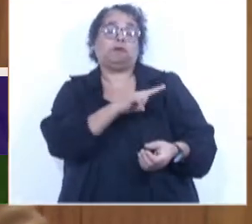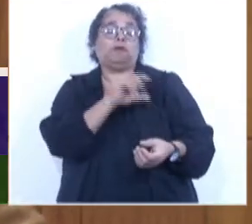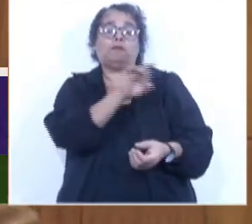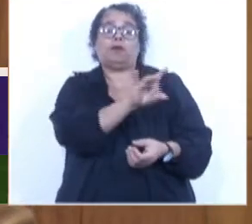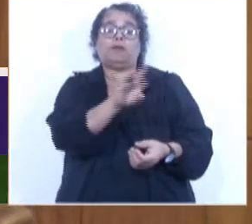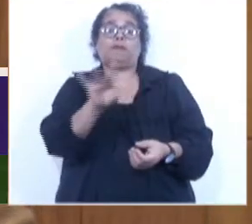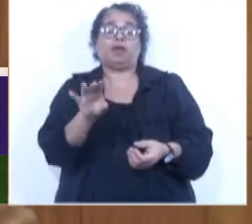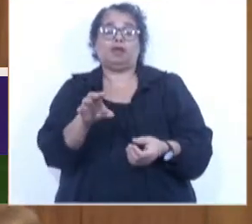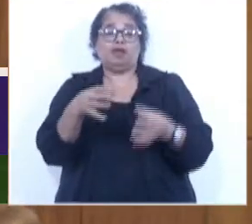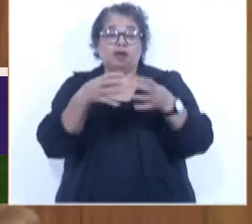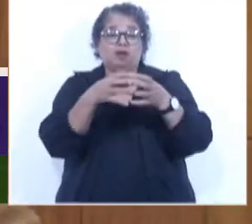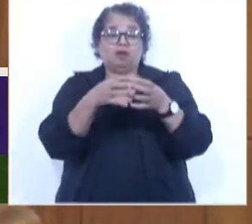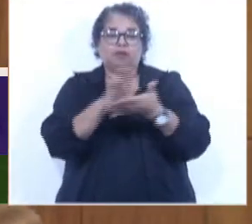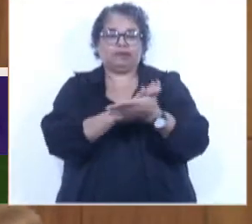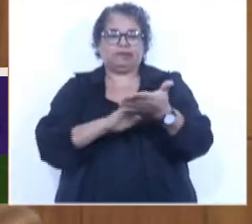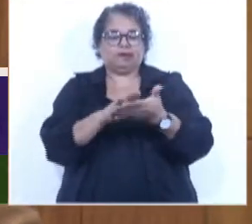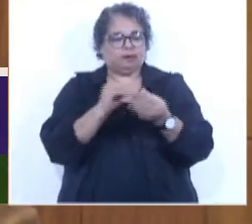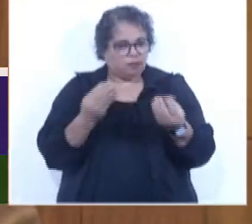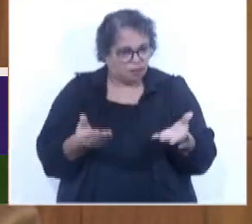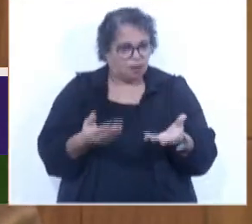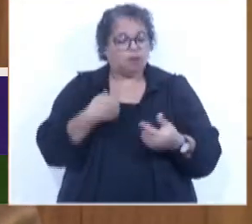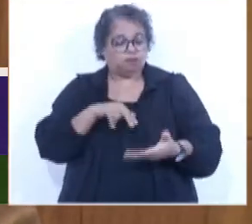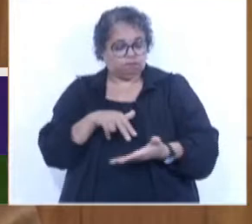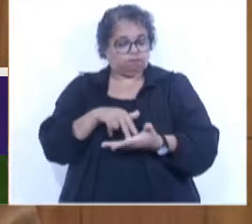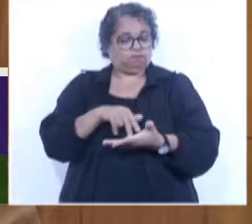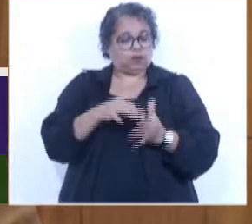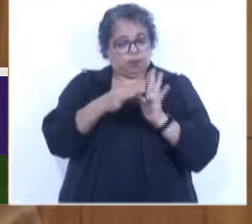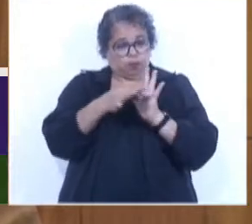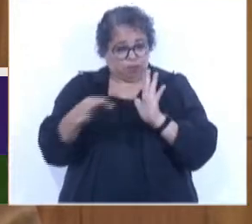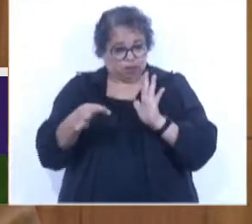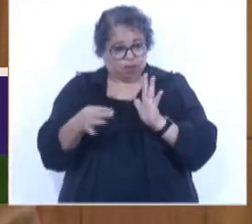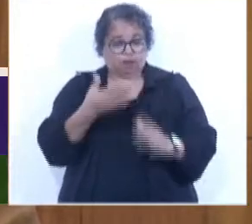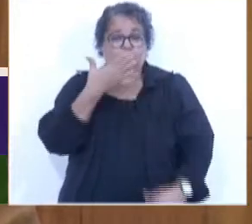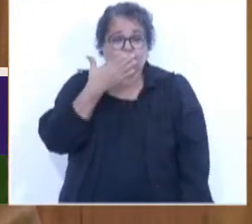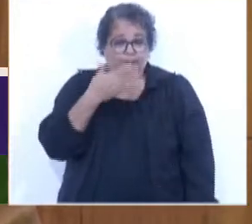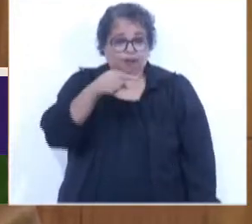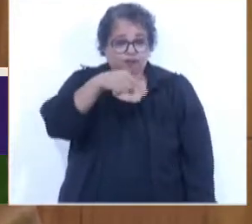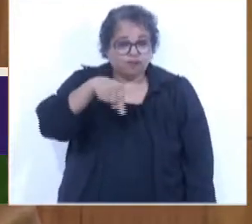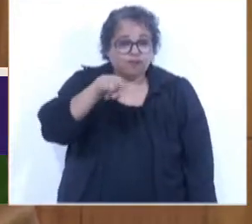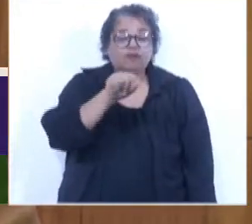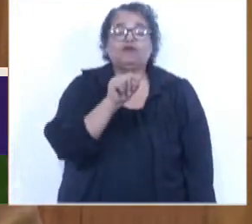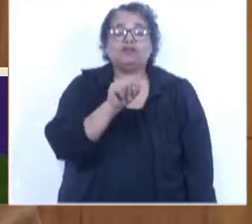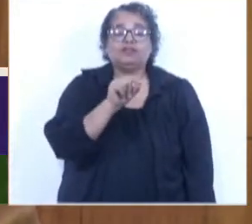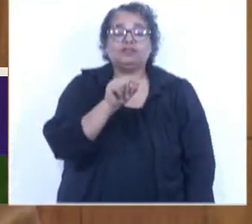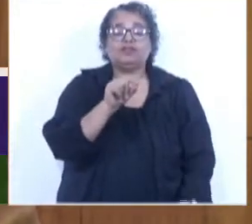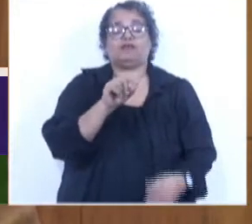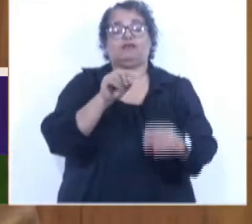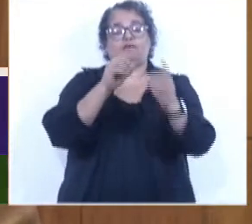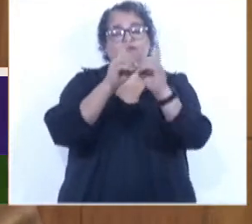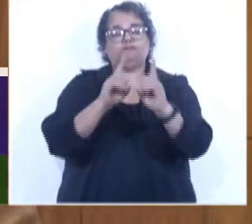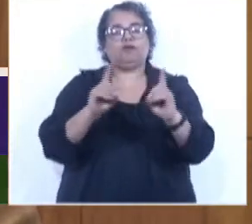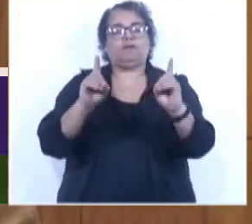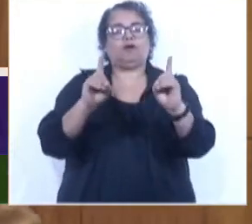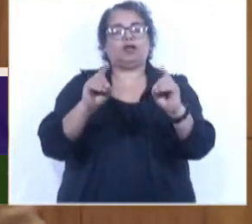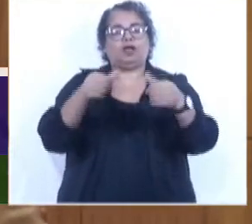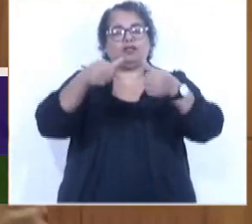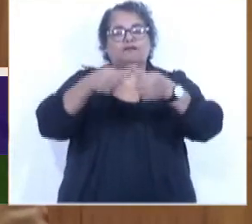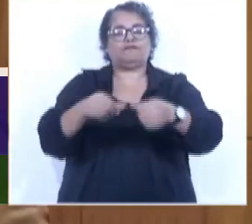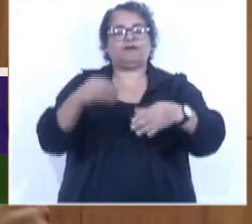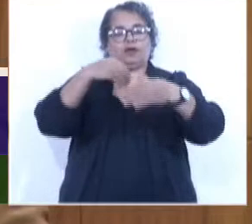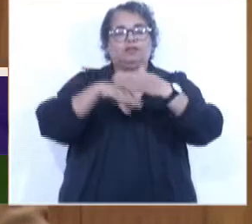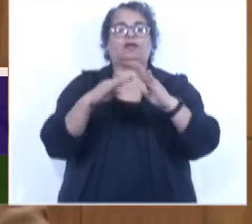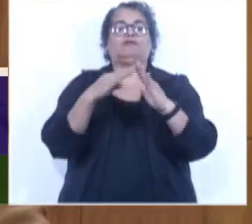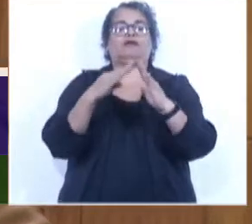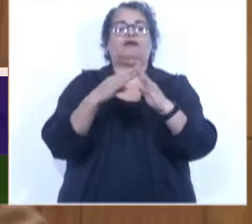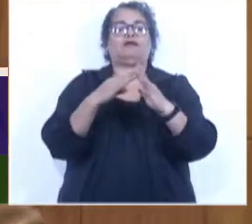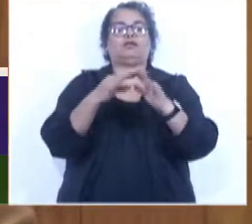que no coletivo então fica aqui a minha posição eu quero pedir para você você patriota que ama o país fique em sua casa Preserve